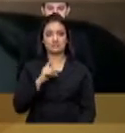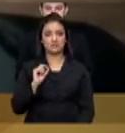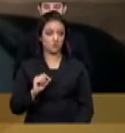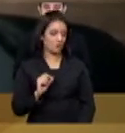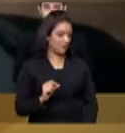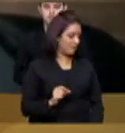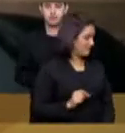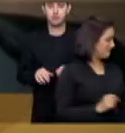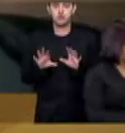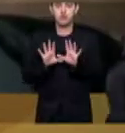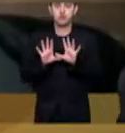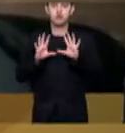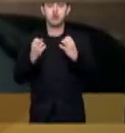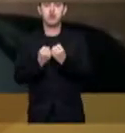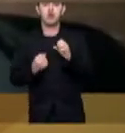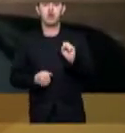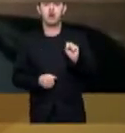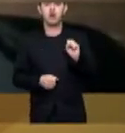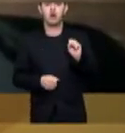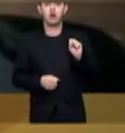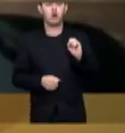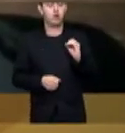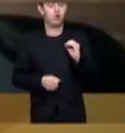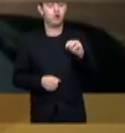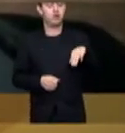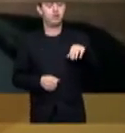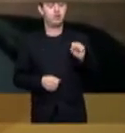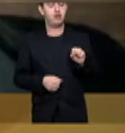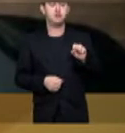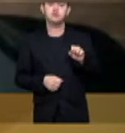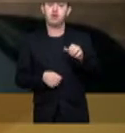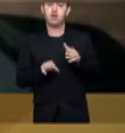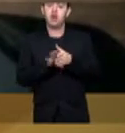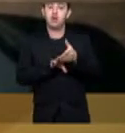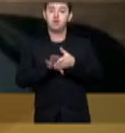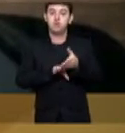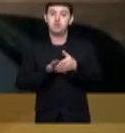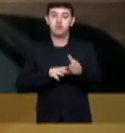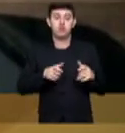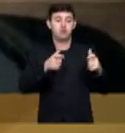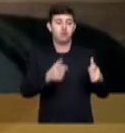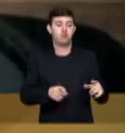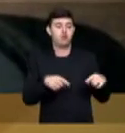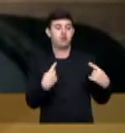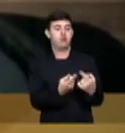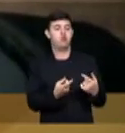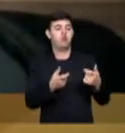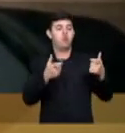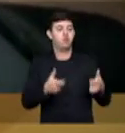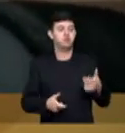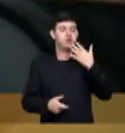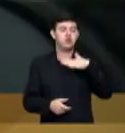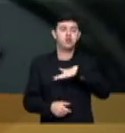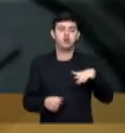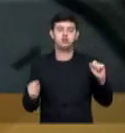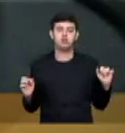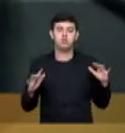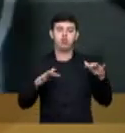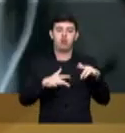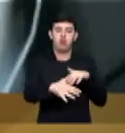exemplo, que os locais onde as crianças se reúnem devem ser livres de todas as formas de